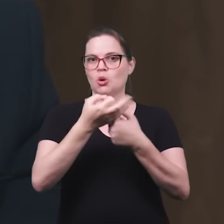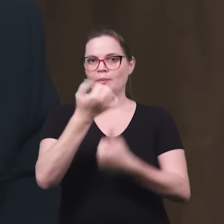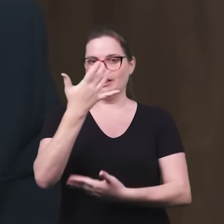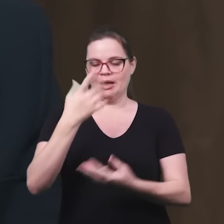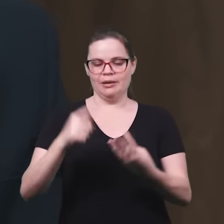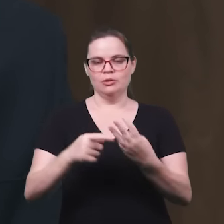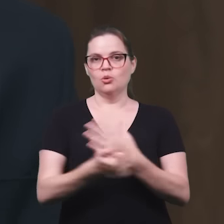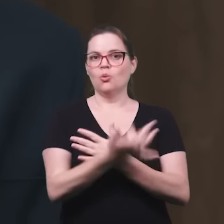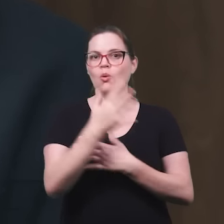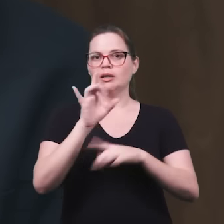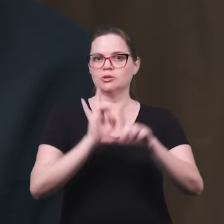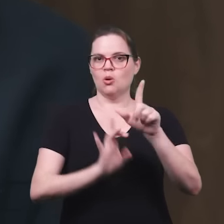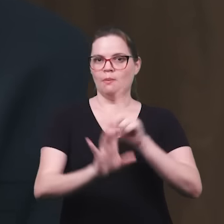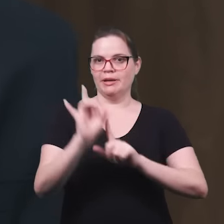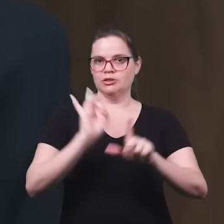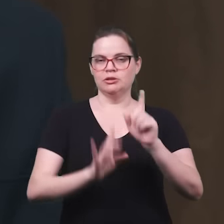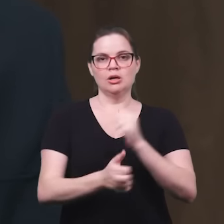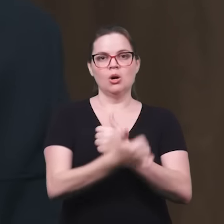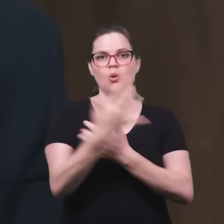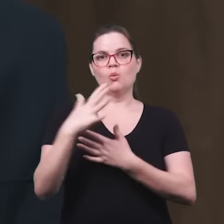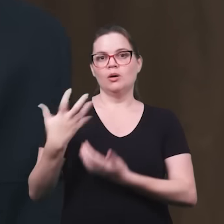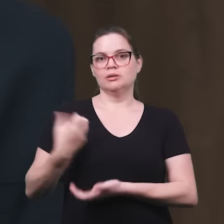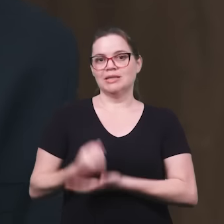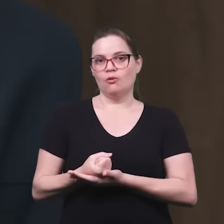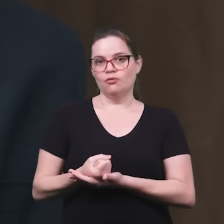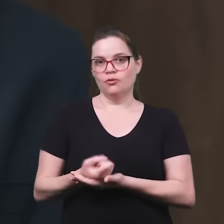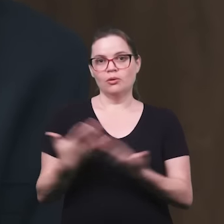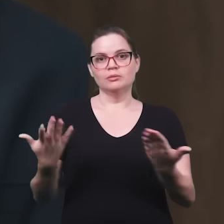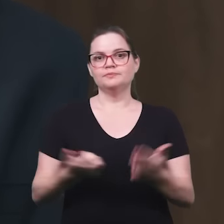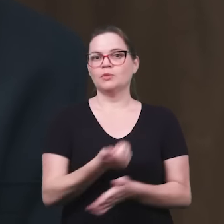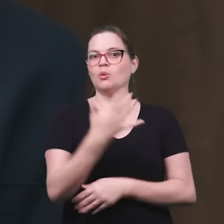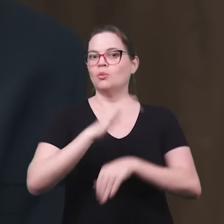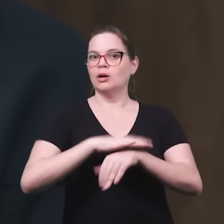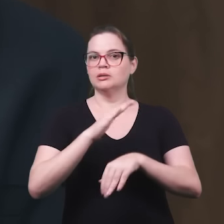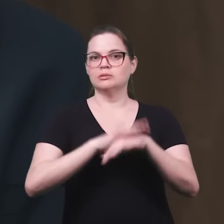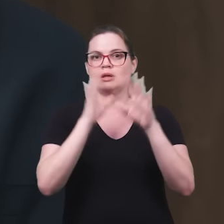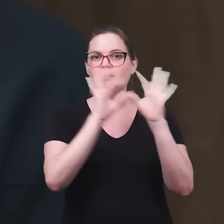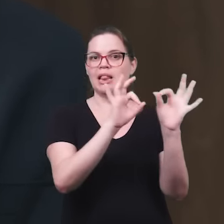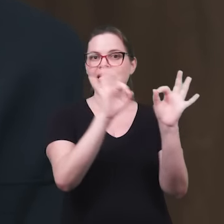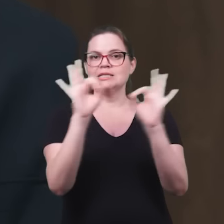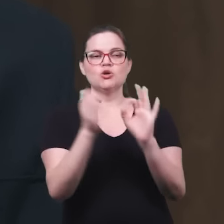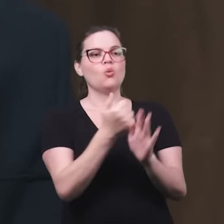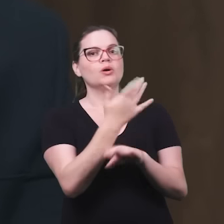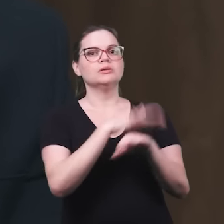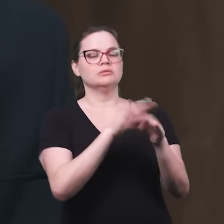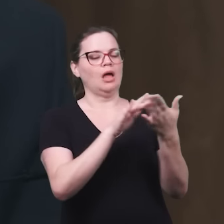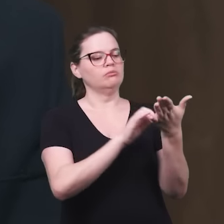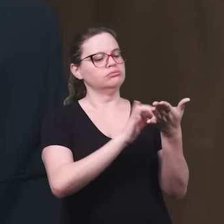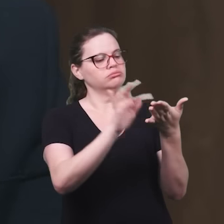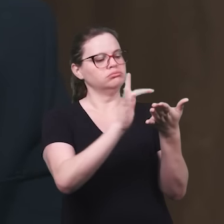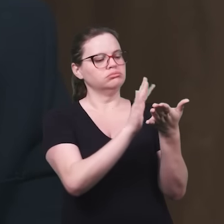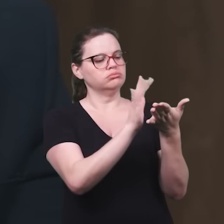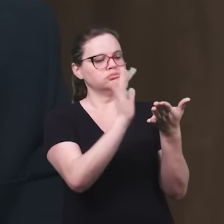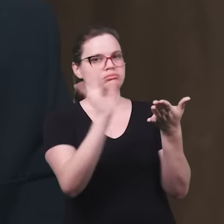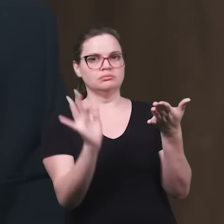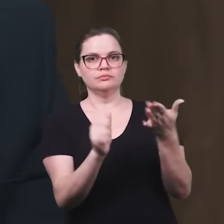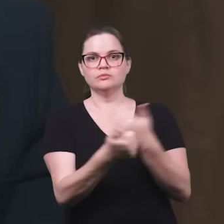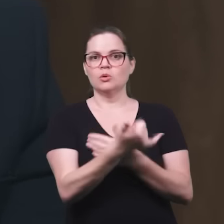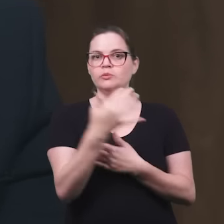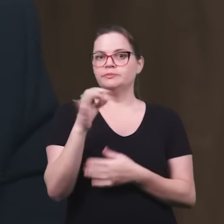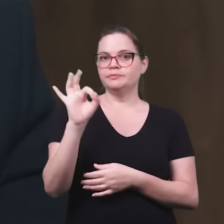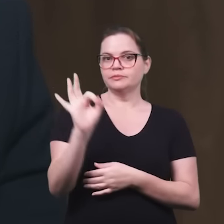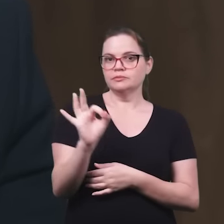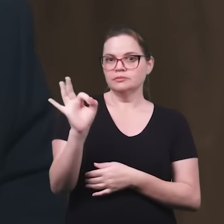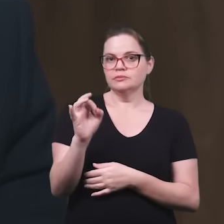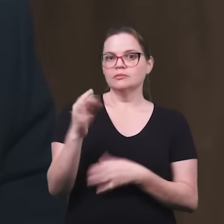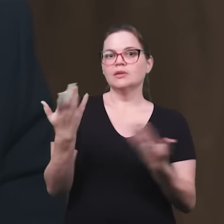quantos compartilhamentos, quantos salvamentos, quanto tempo a pessoa ficou naquele conteúdo. quantos por cento das